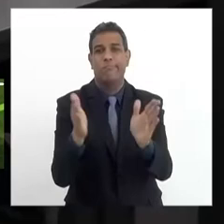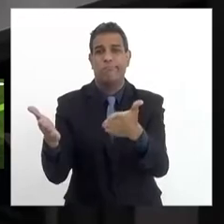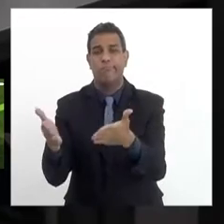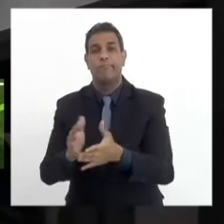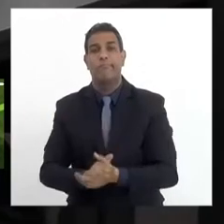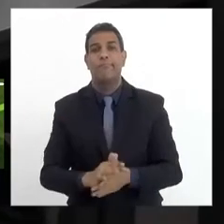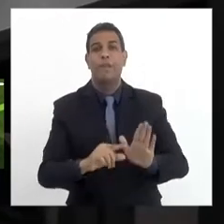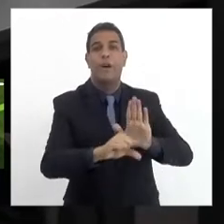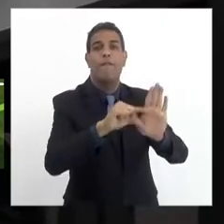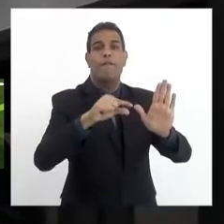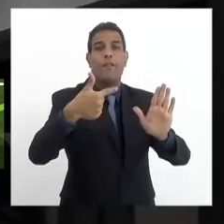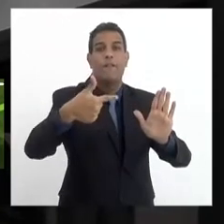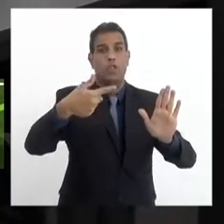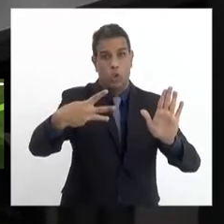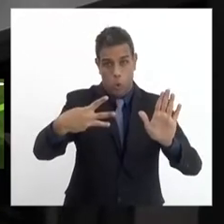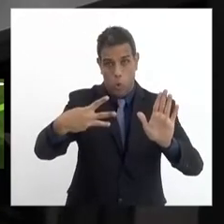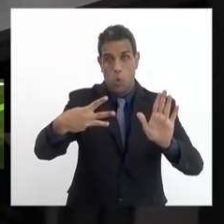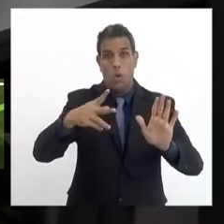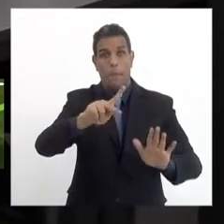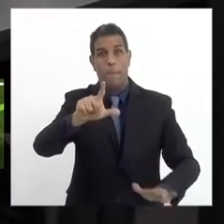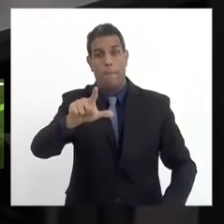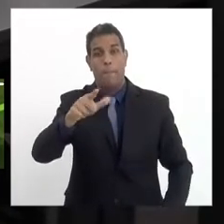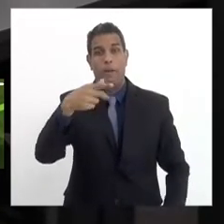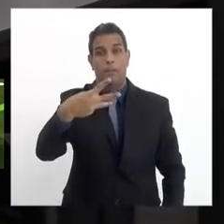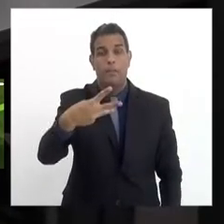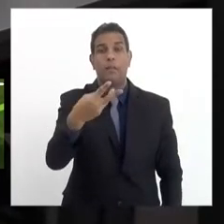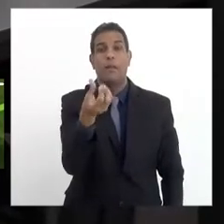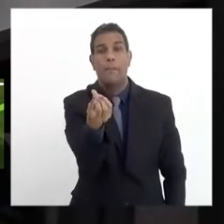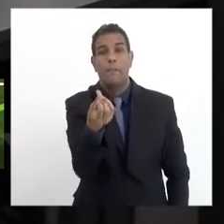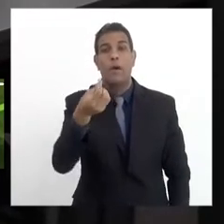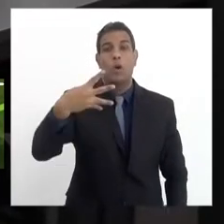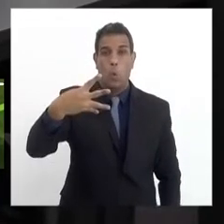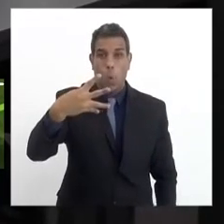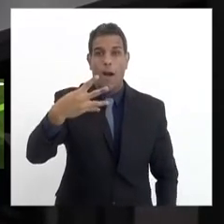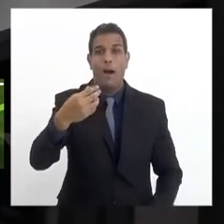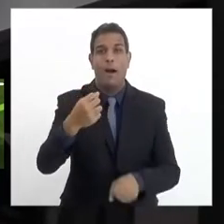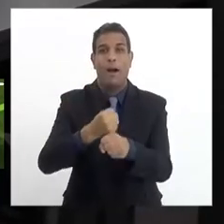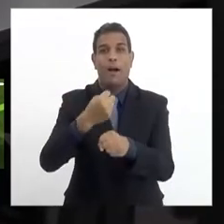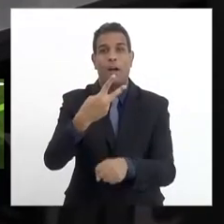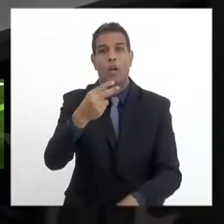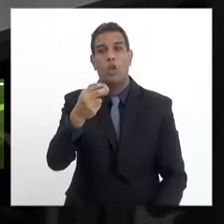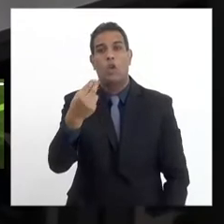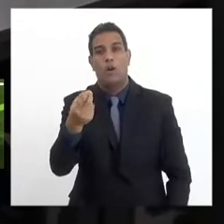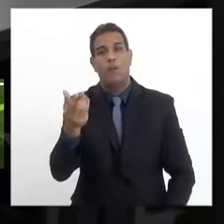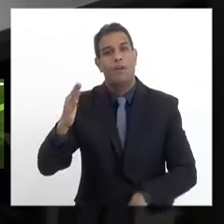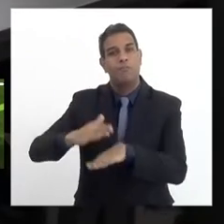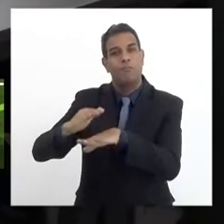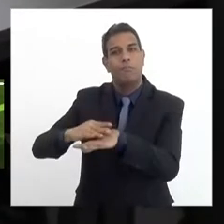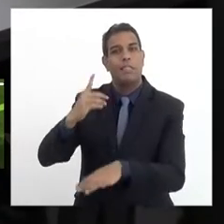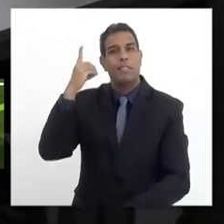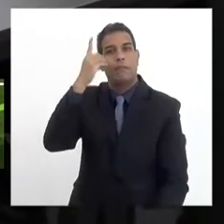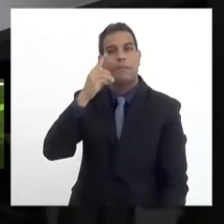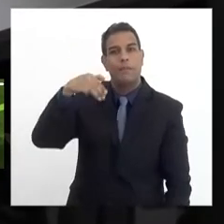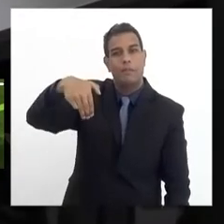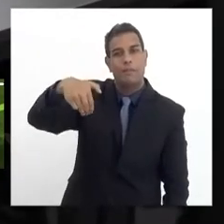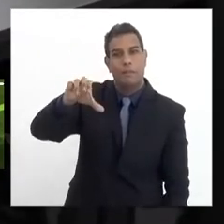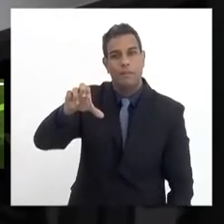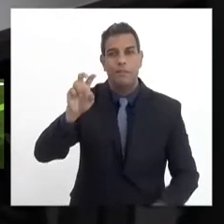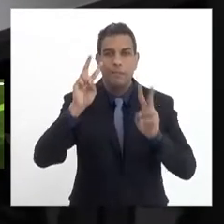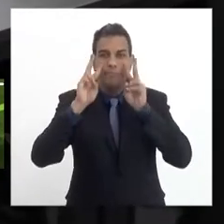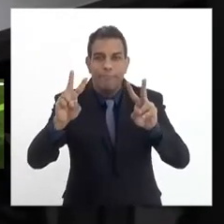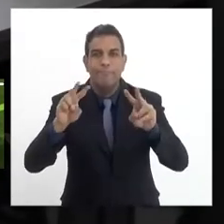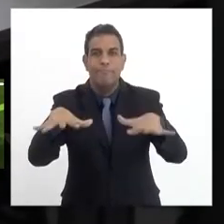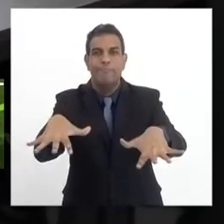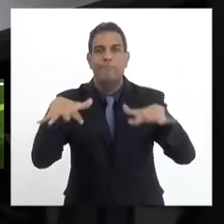24. Projeto de lei 3464-2020, autoria do deputado Carlos Mink, parecer em plenário,